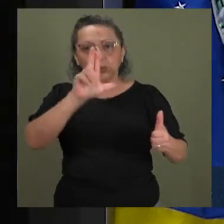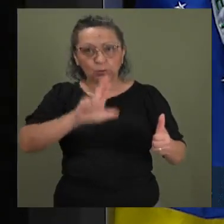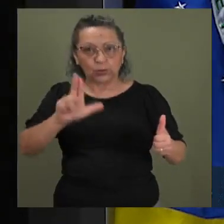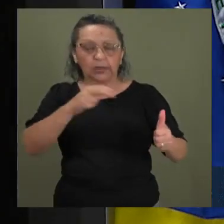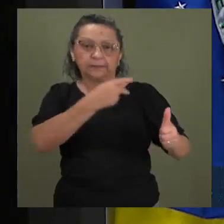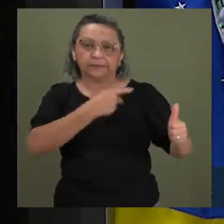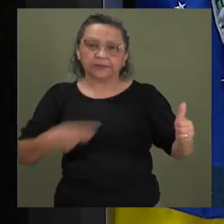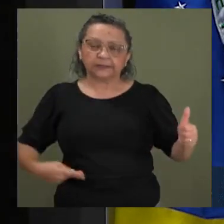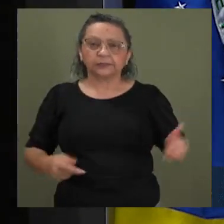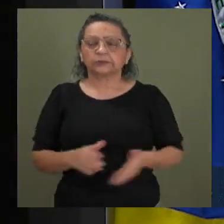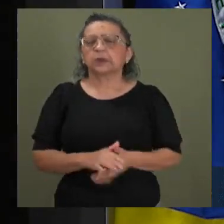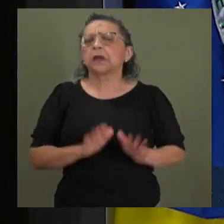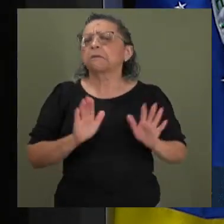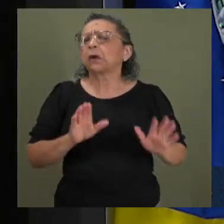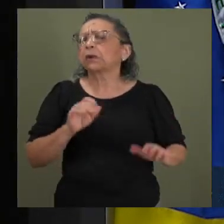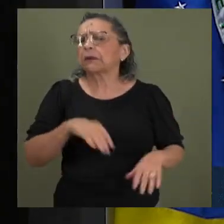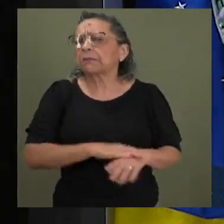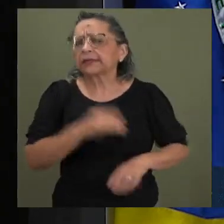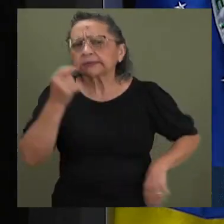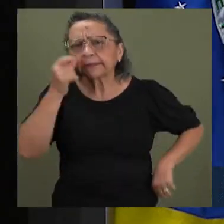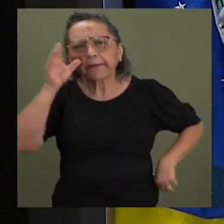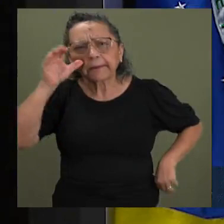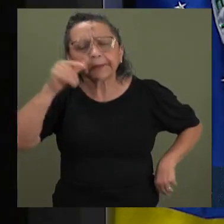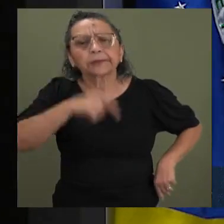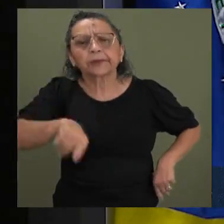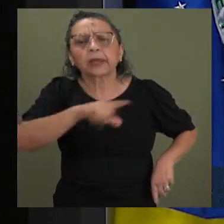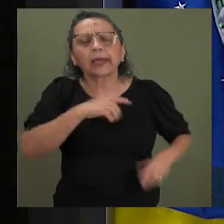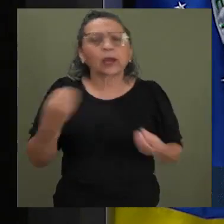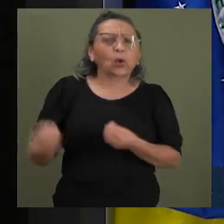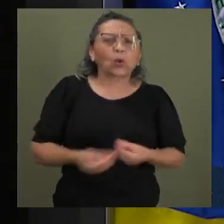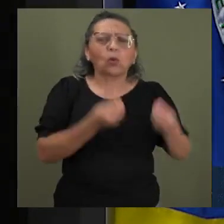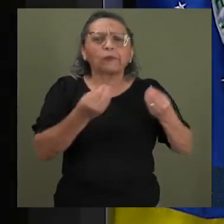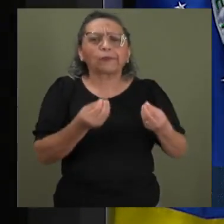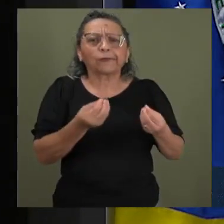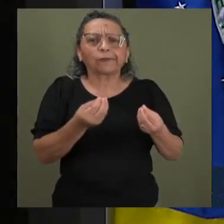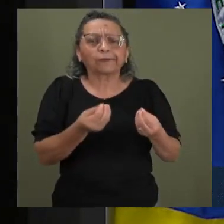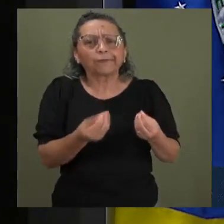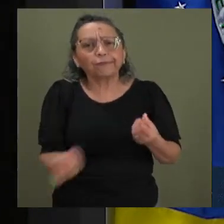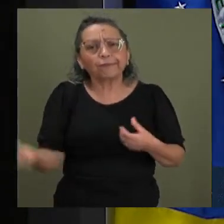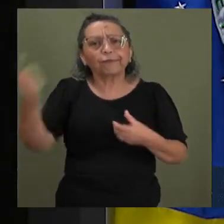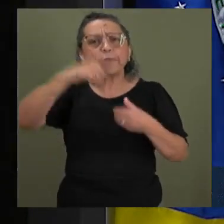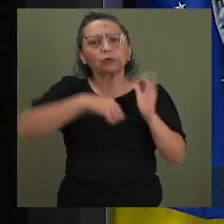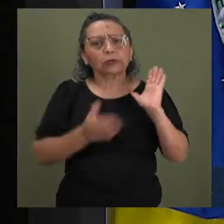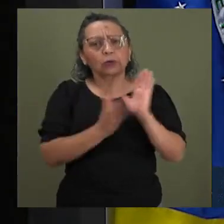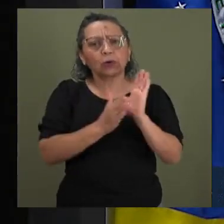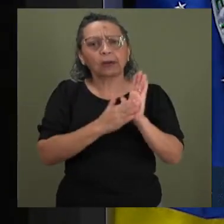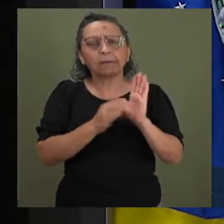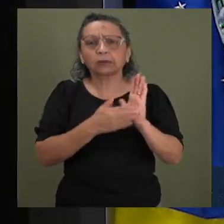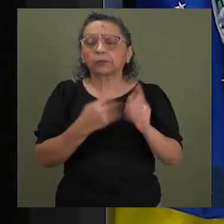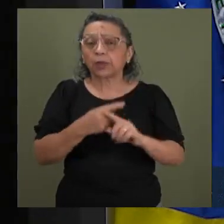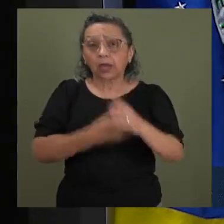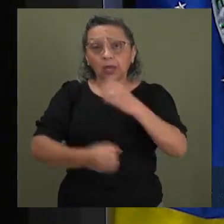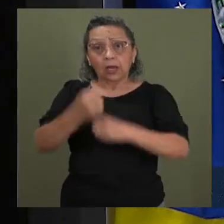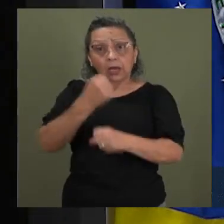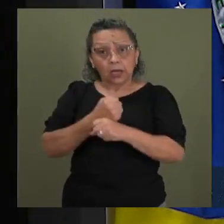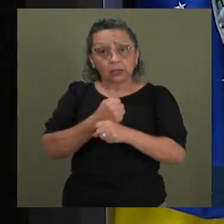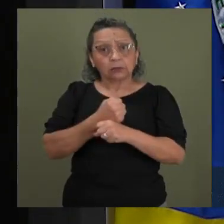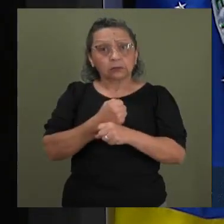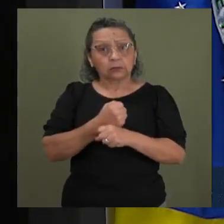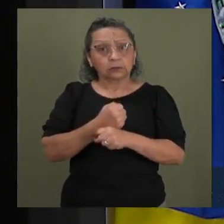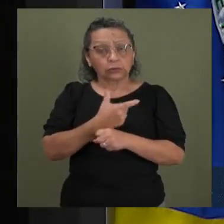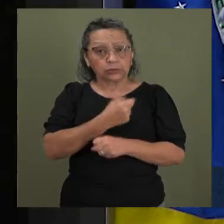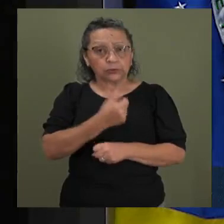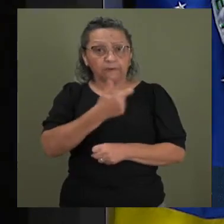tudo isso é a forma como volta o julgamento, porque ano passado foi um levante nacional que